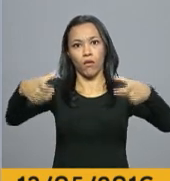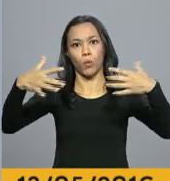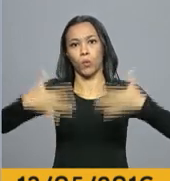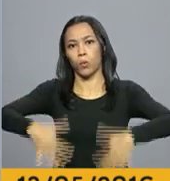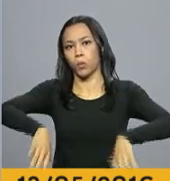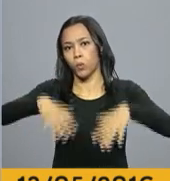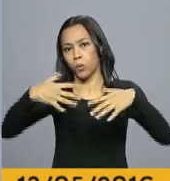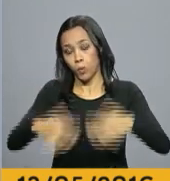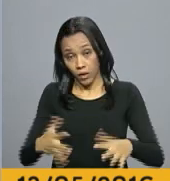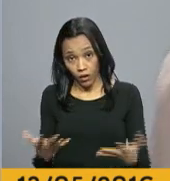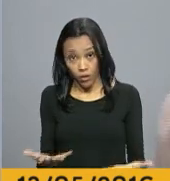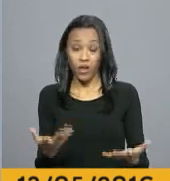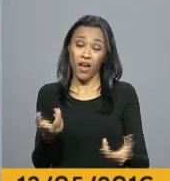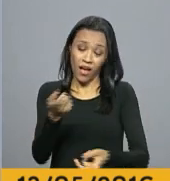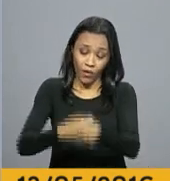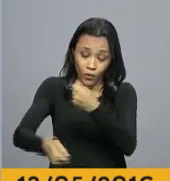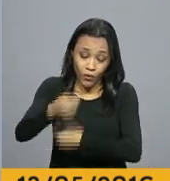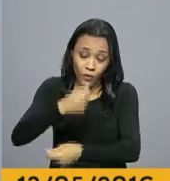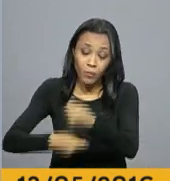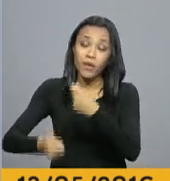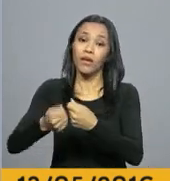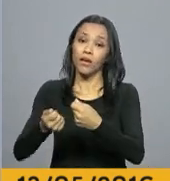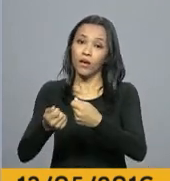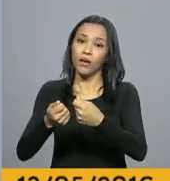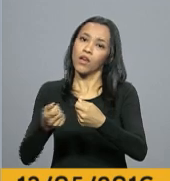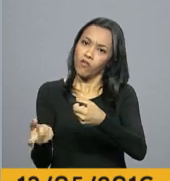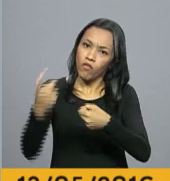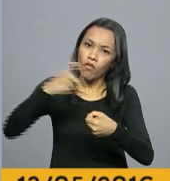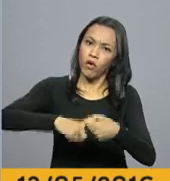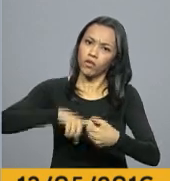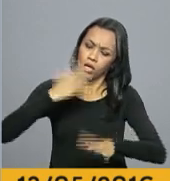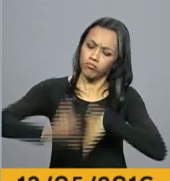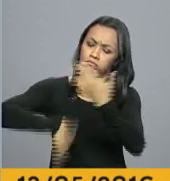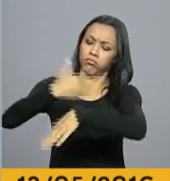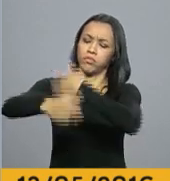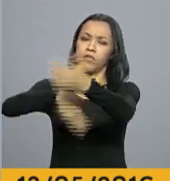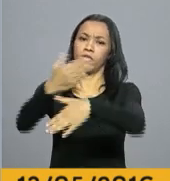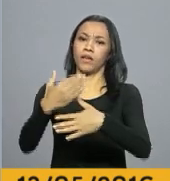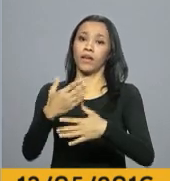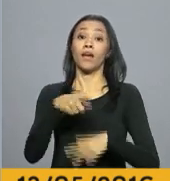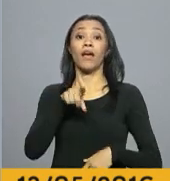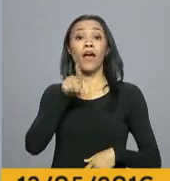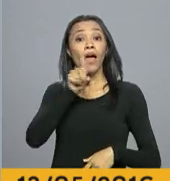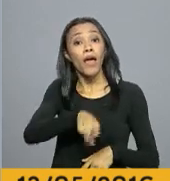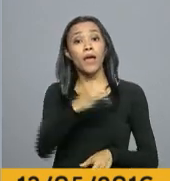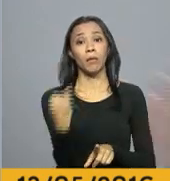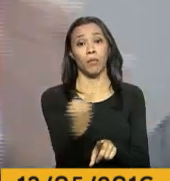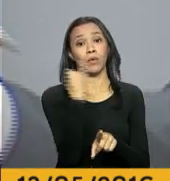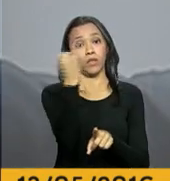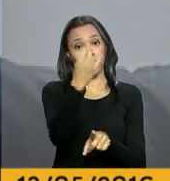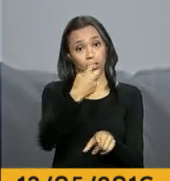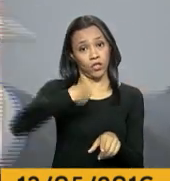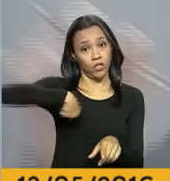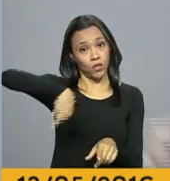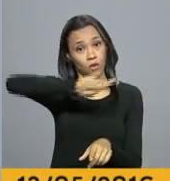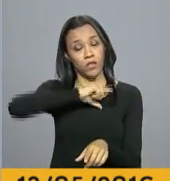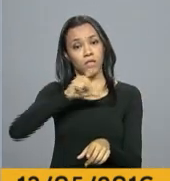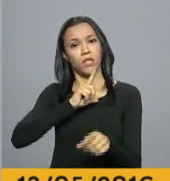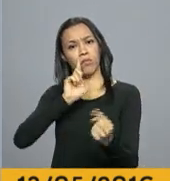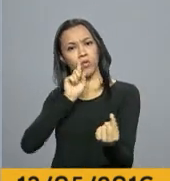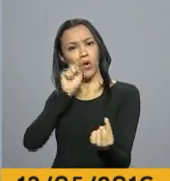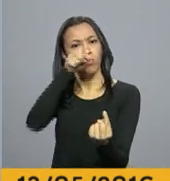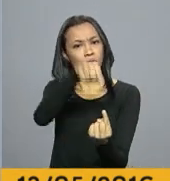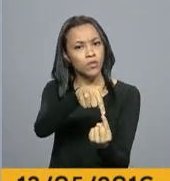eh em níveis mais elevados é importante eh que eh nós temos como meta uma